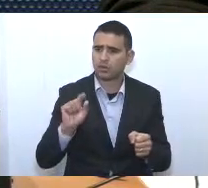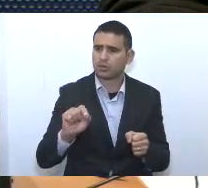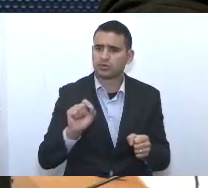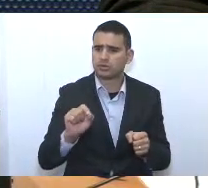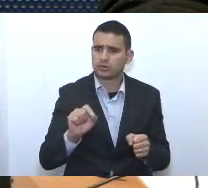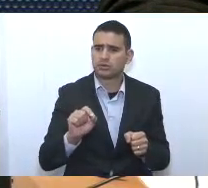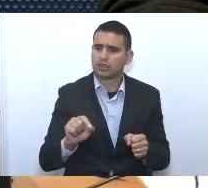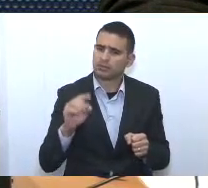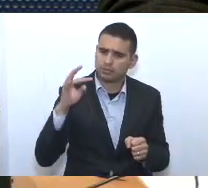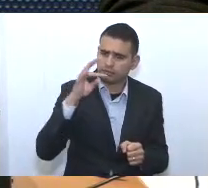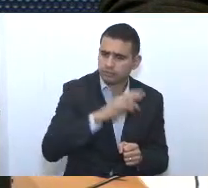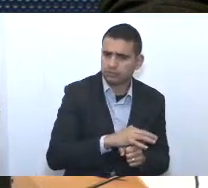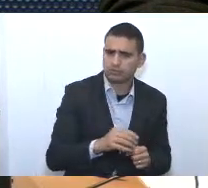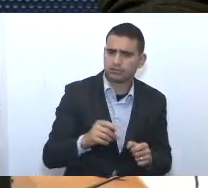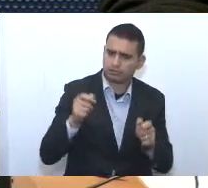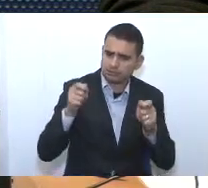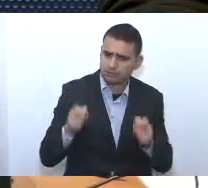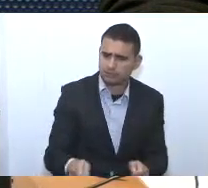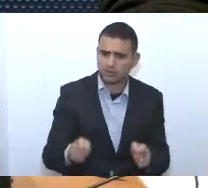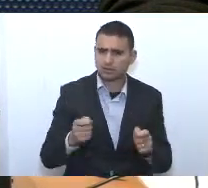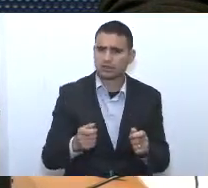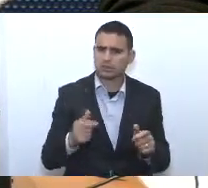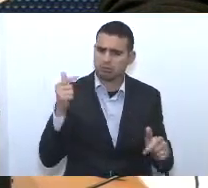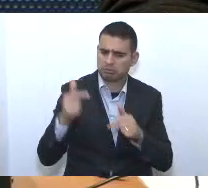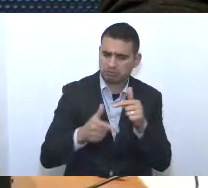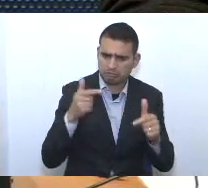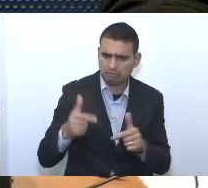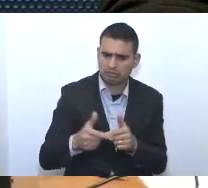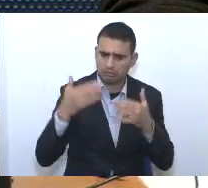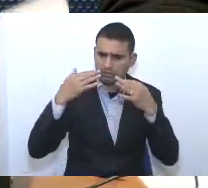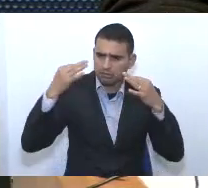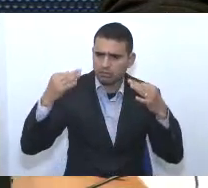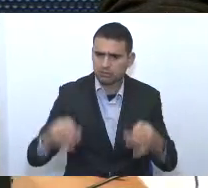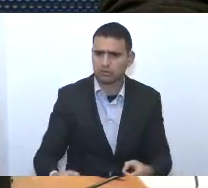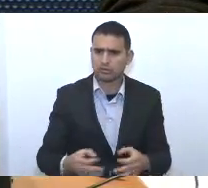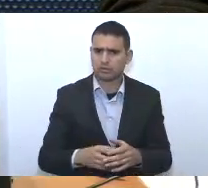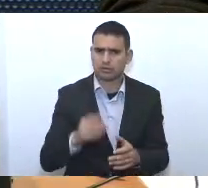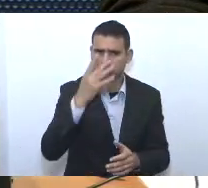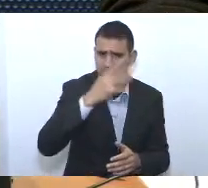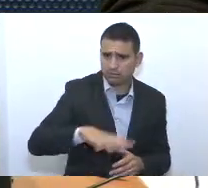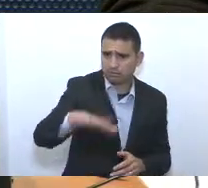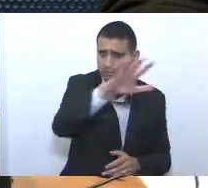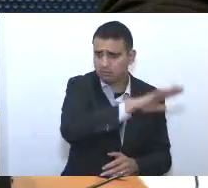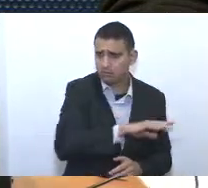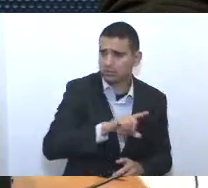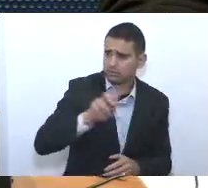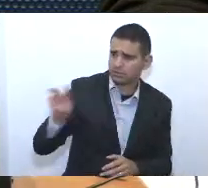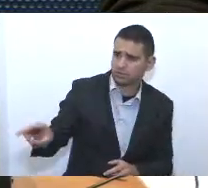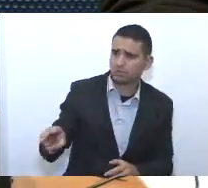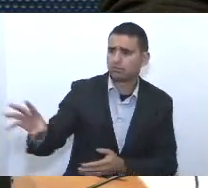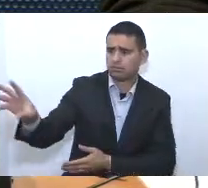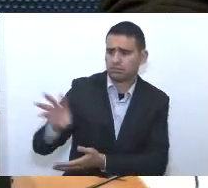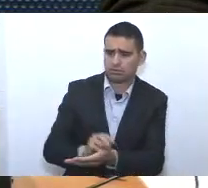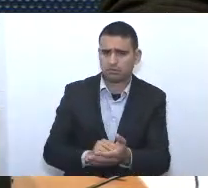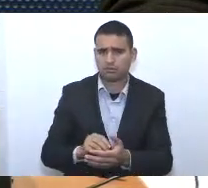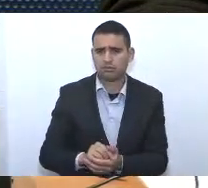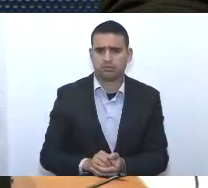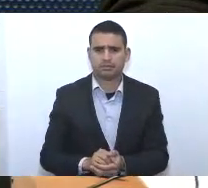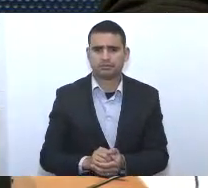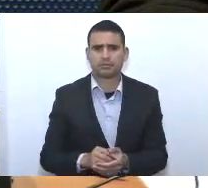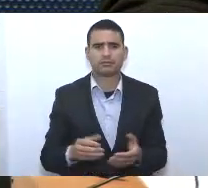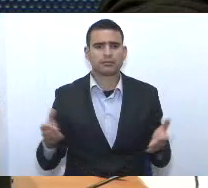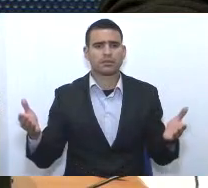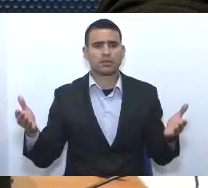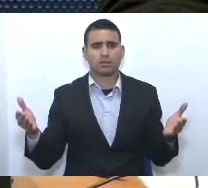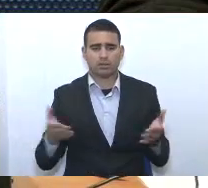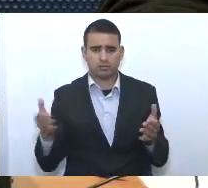lealdade, legalidade e o profissionalismo. O nosso orçamento anual, mais